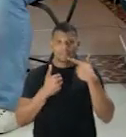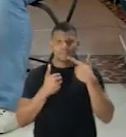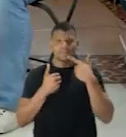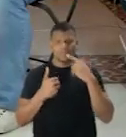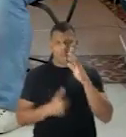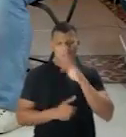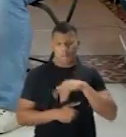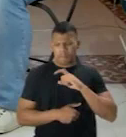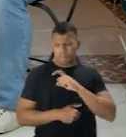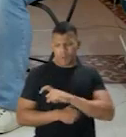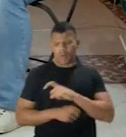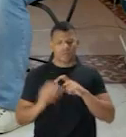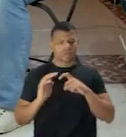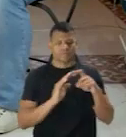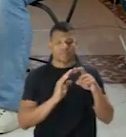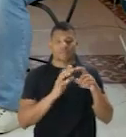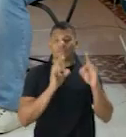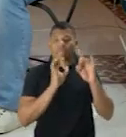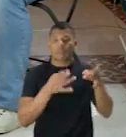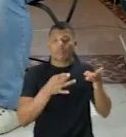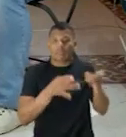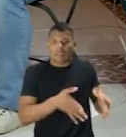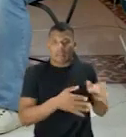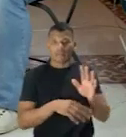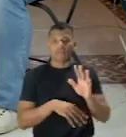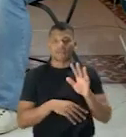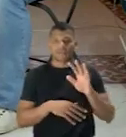o próprio mal também se cansa,